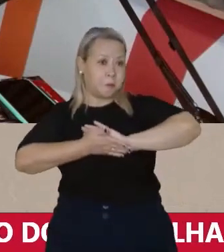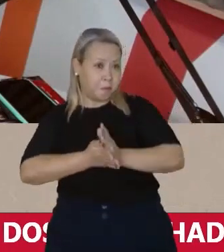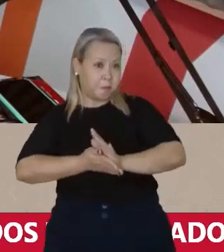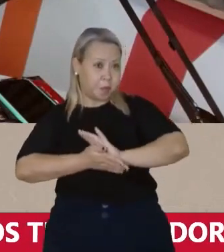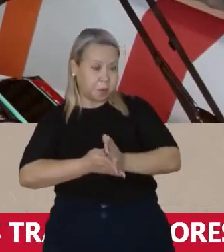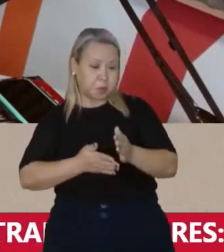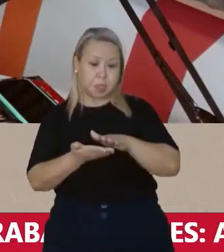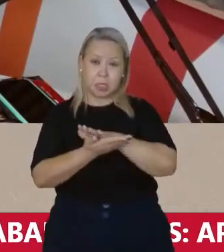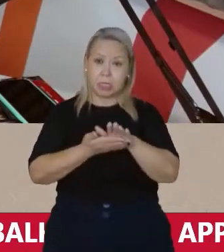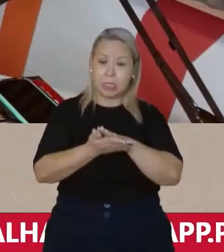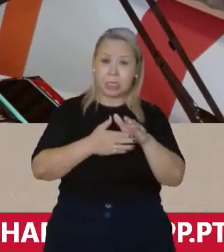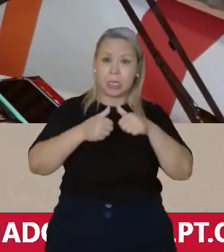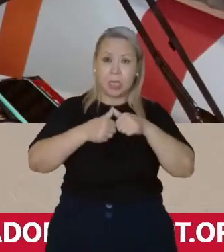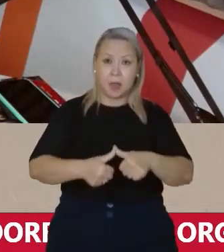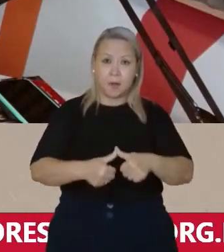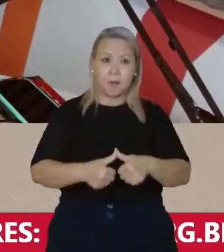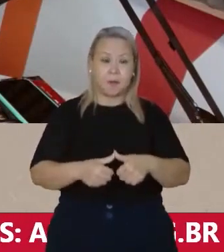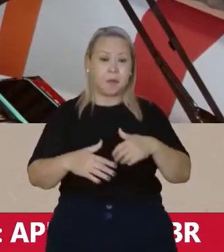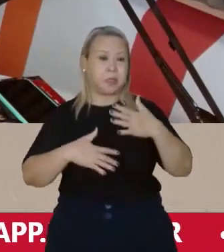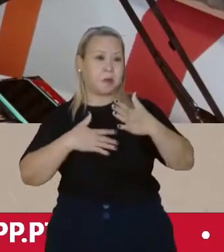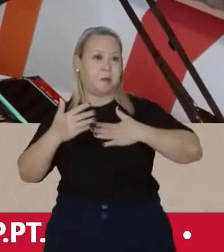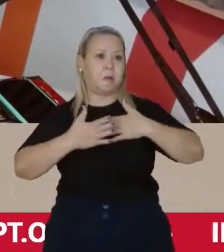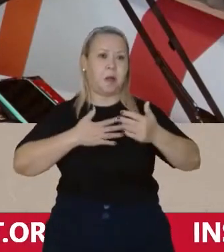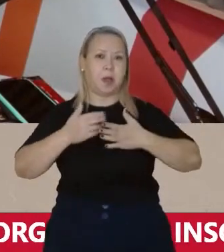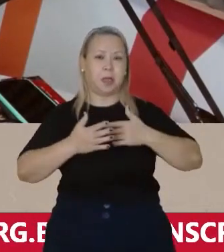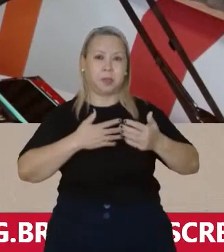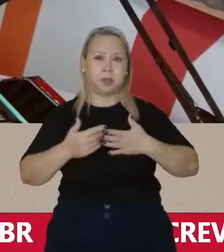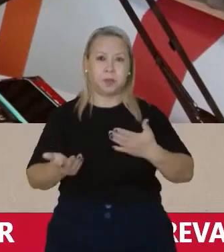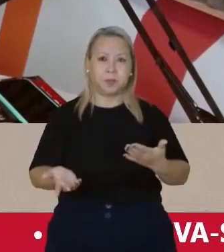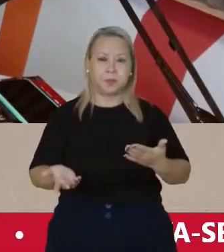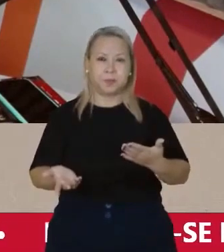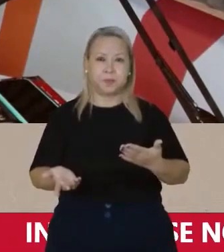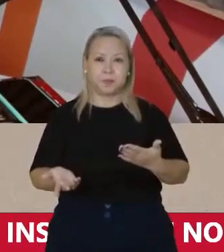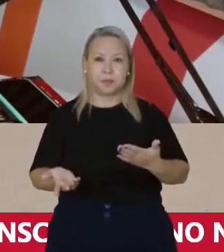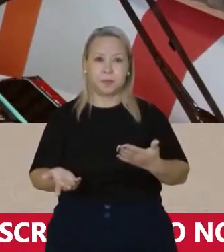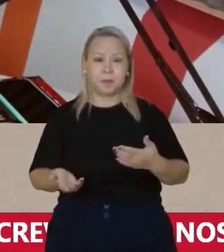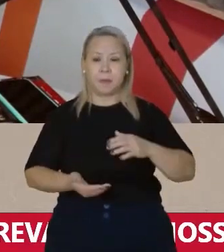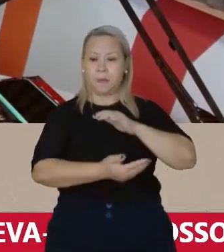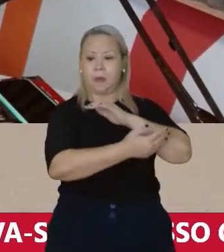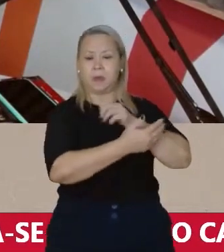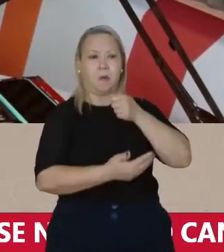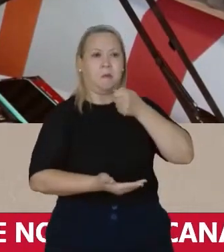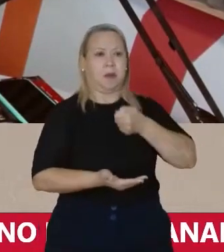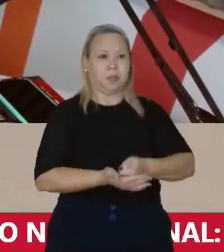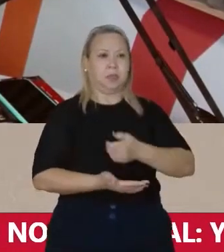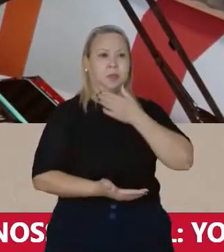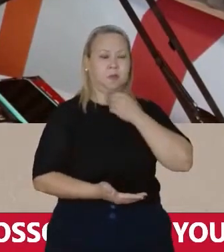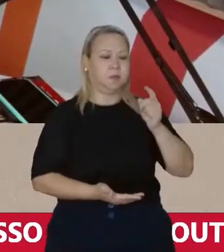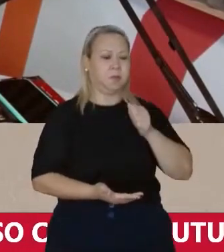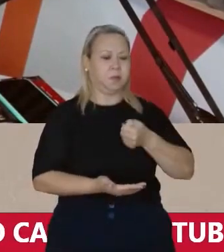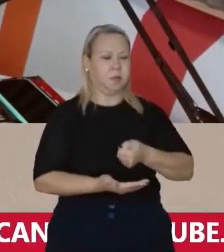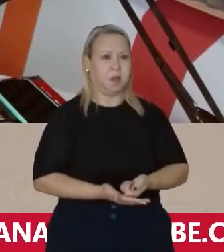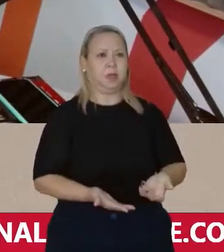preconceituosos e nem são ativistas contra o machismo, não são machistas.